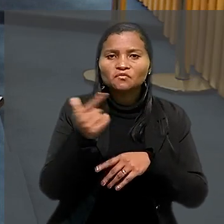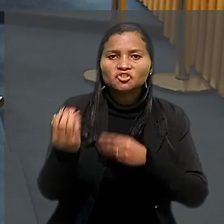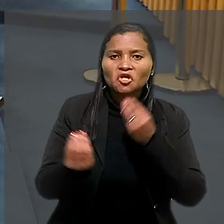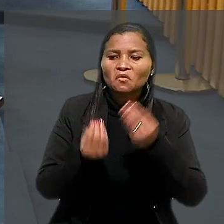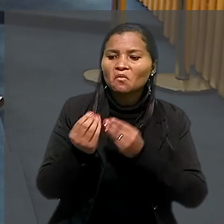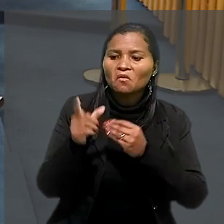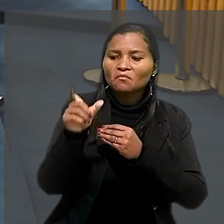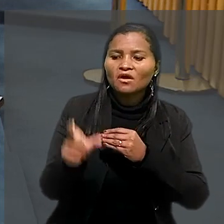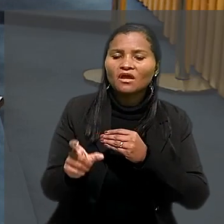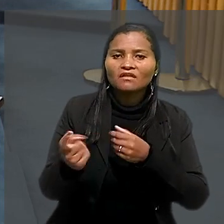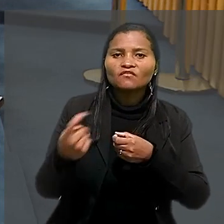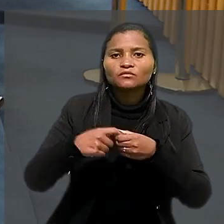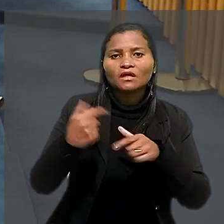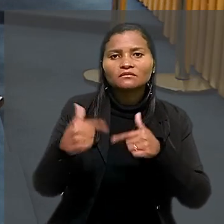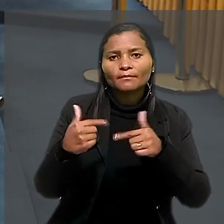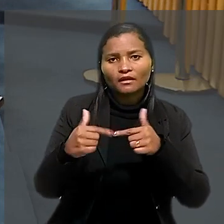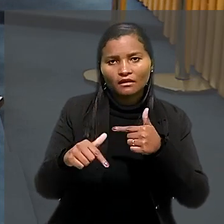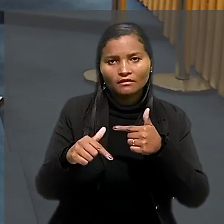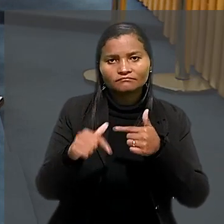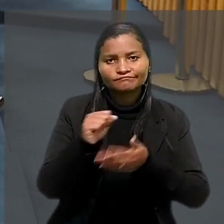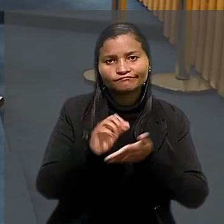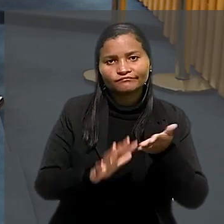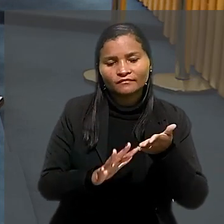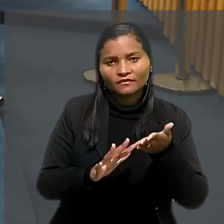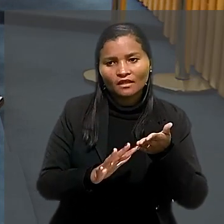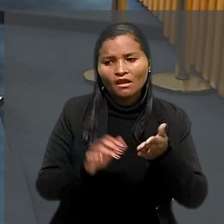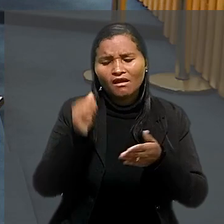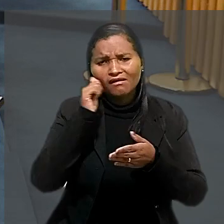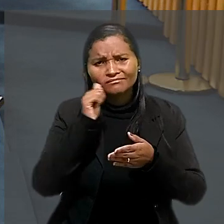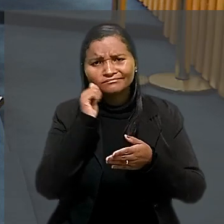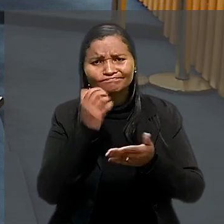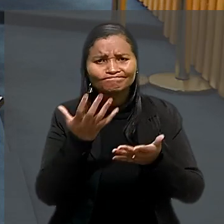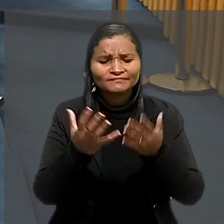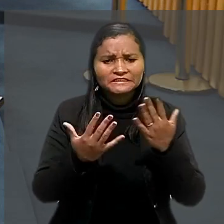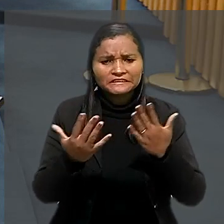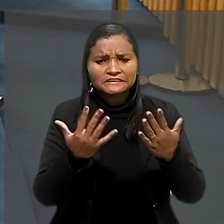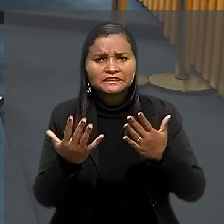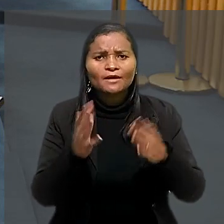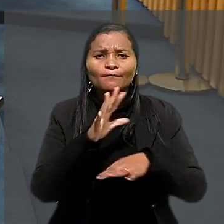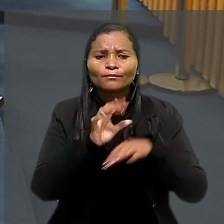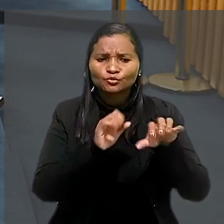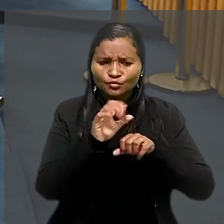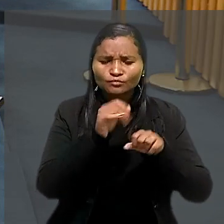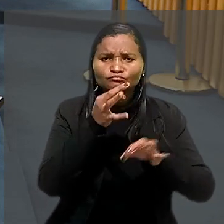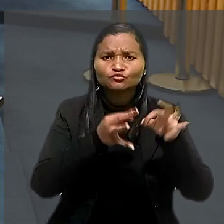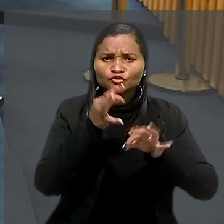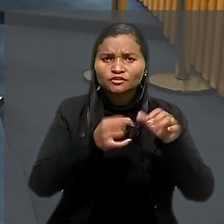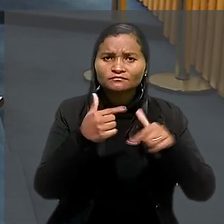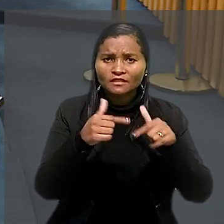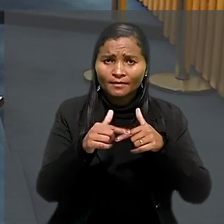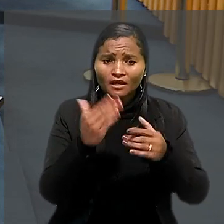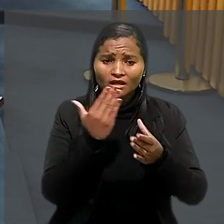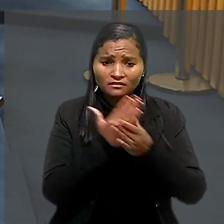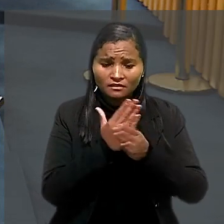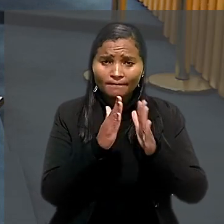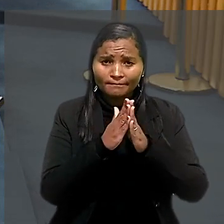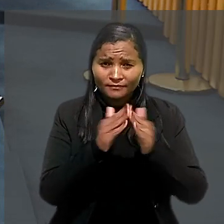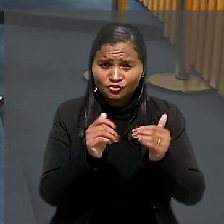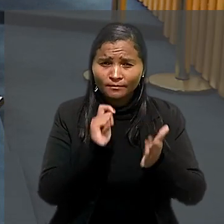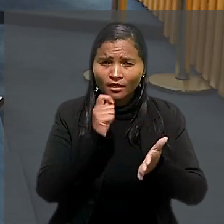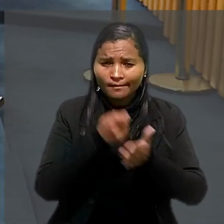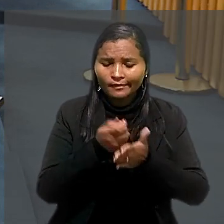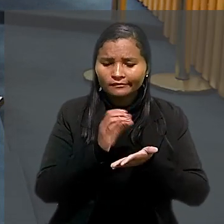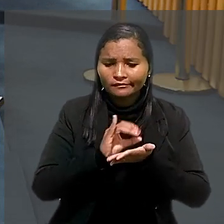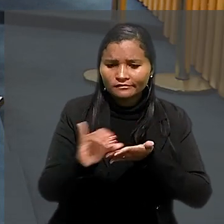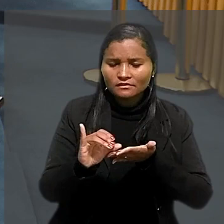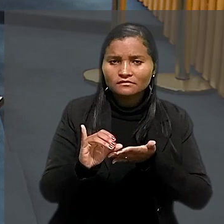ela não tinha condições de exercer as atividades. Inconformada, a profissional buscou a Justiça do Trabalho. Na ação, ela pediu